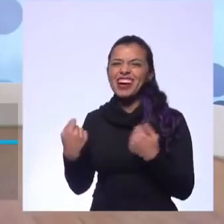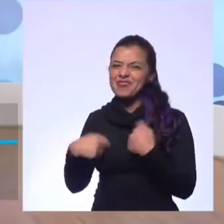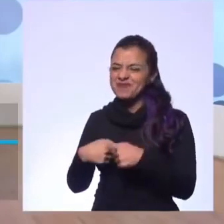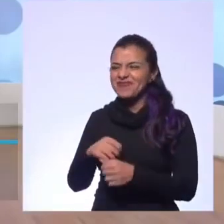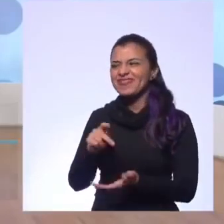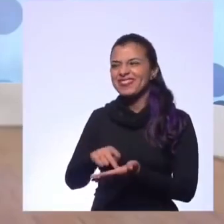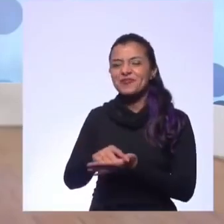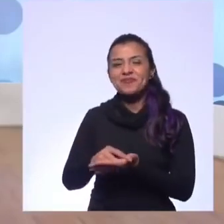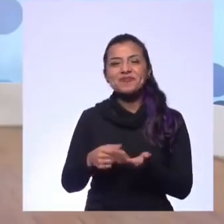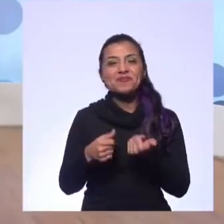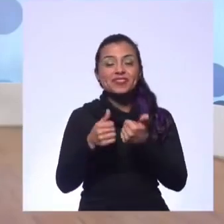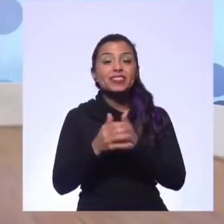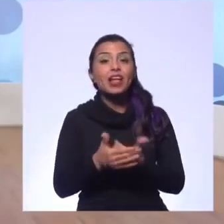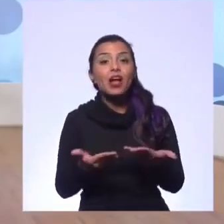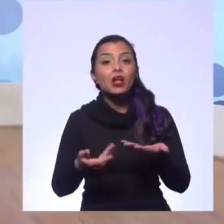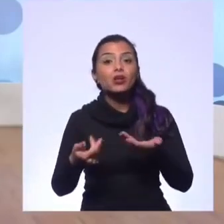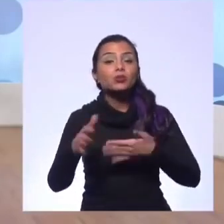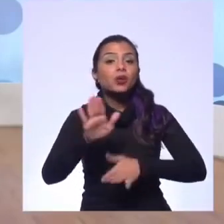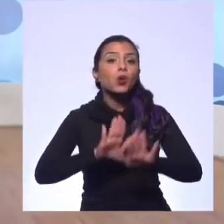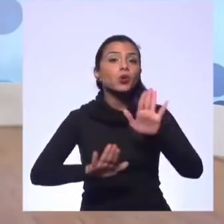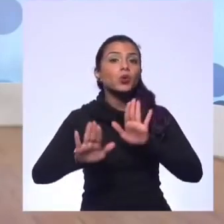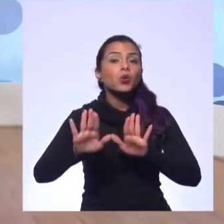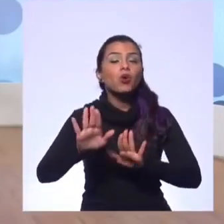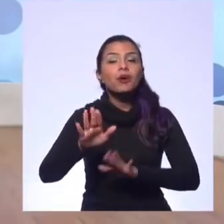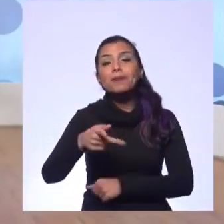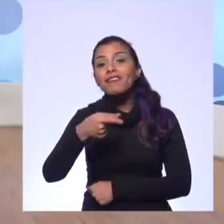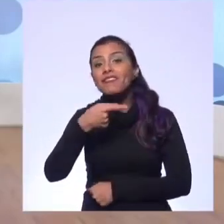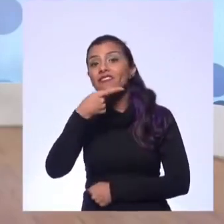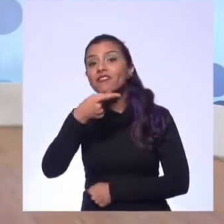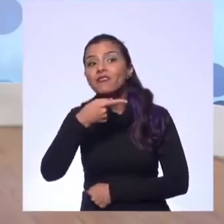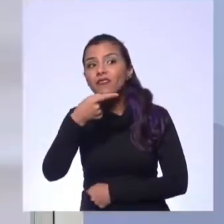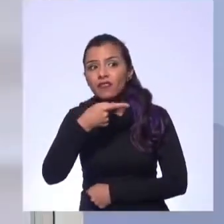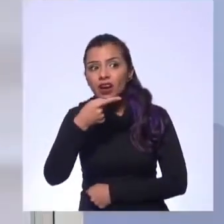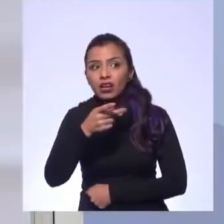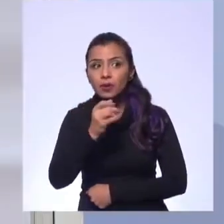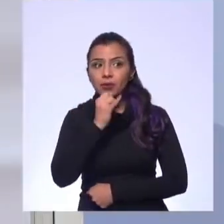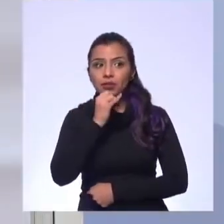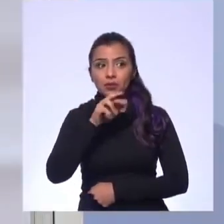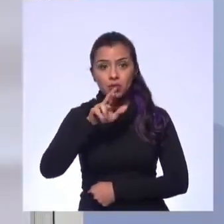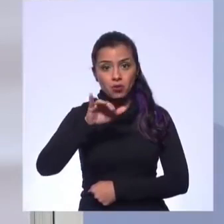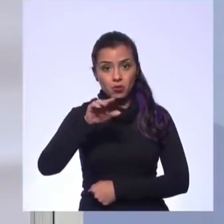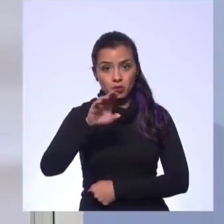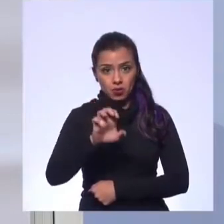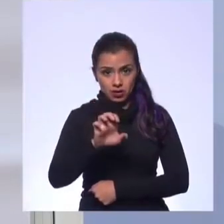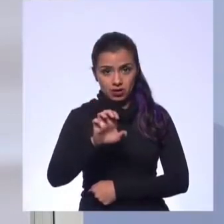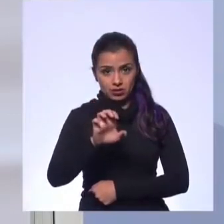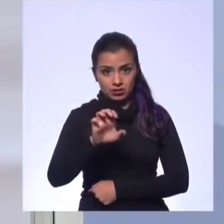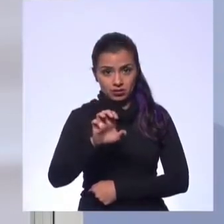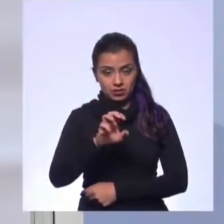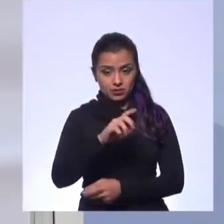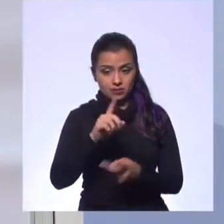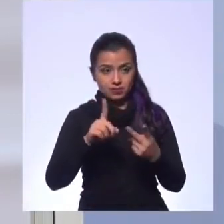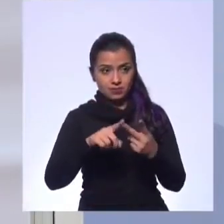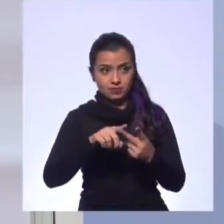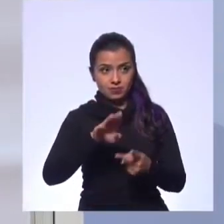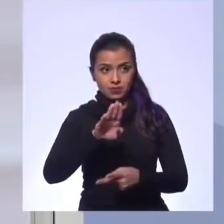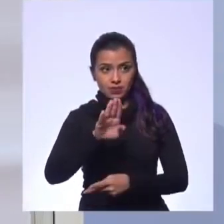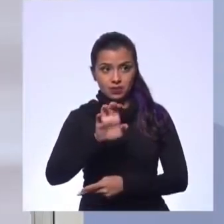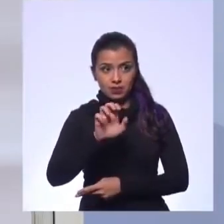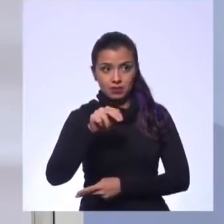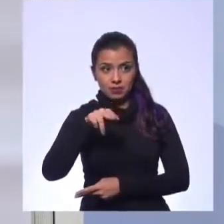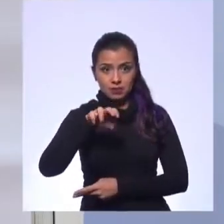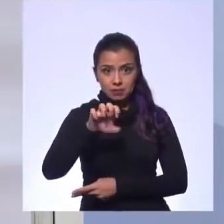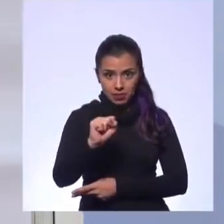a pronúncia aqui, tá? Rice and beans, certo? Beans. Cuidado para quando você falar beans, você não